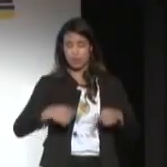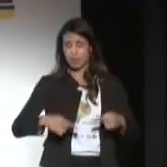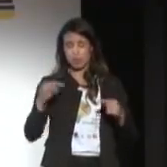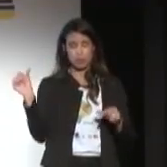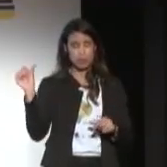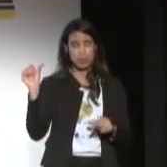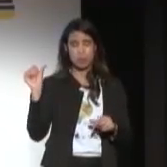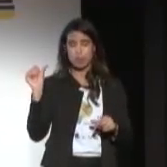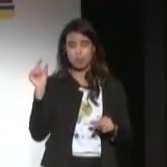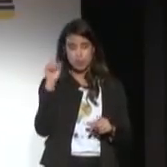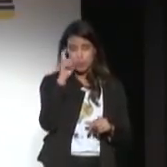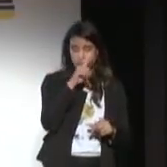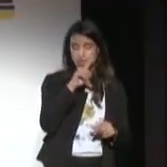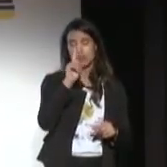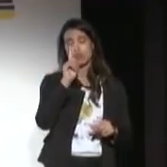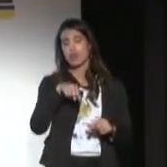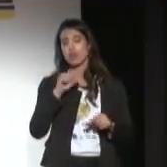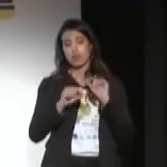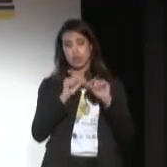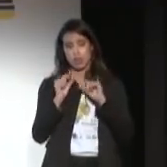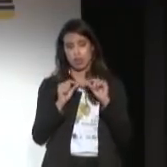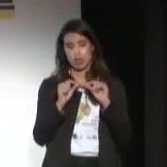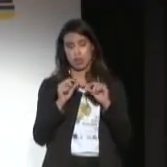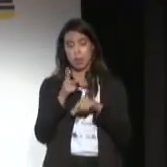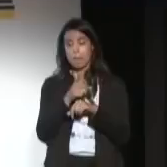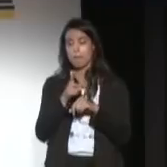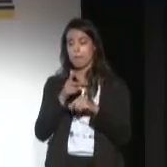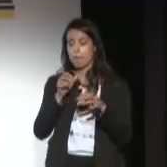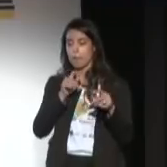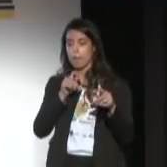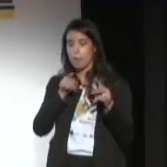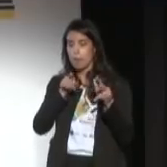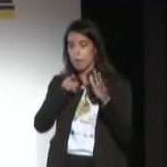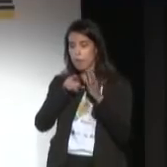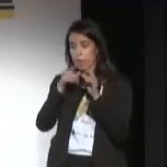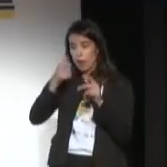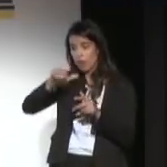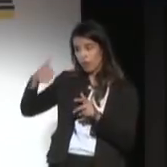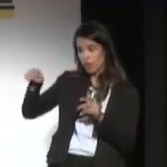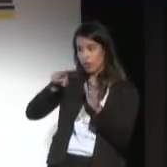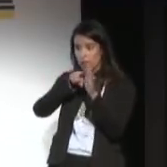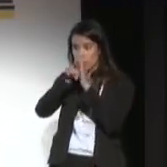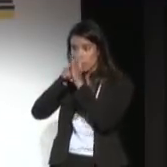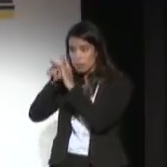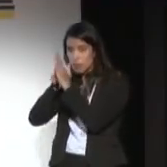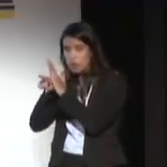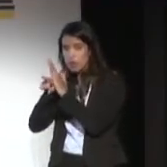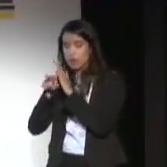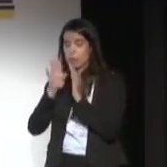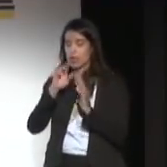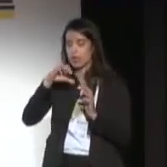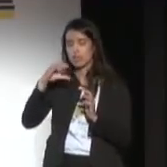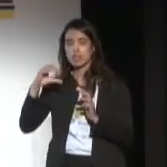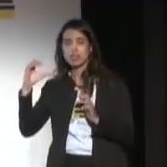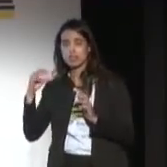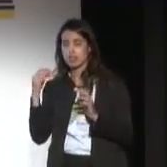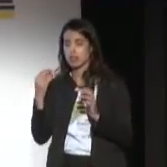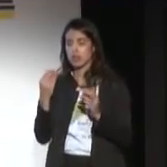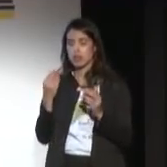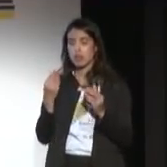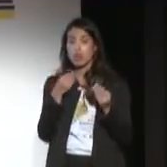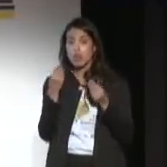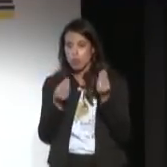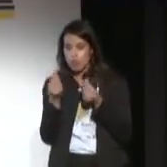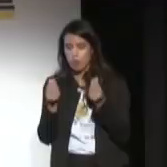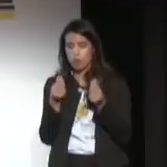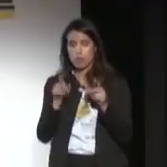para os meus parceiros de trabalho, é como vamos monitorar a implantação desse processo de implementação da BNCC. Tá? Quais são os indicadores